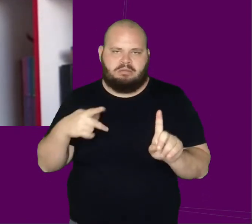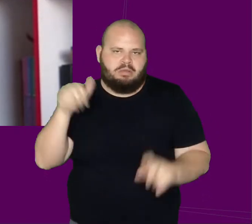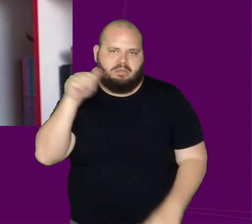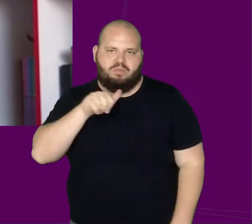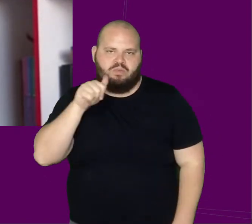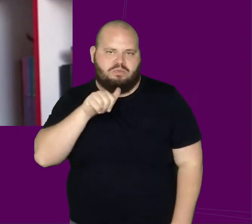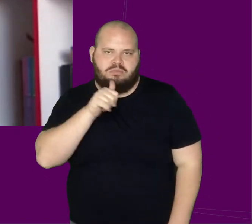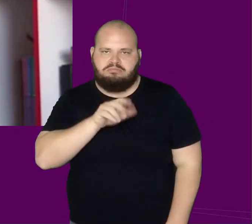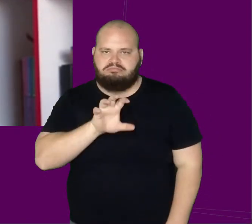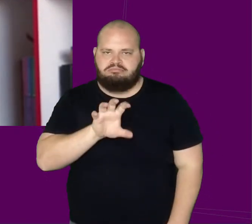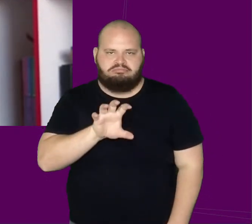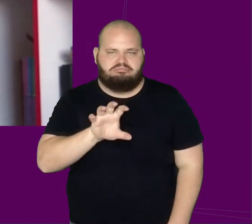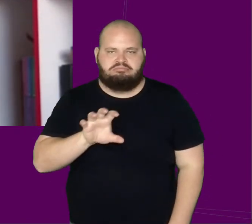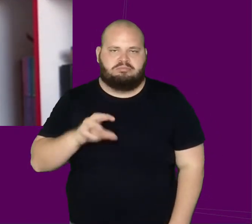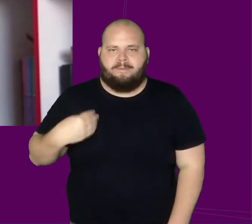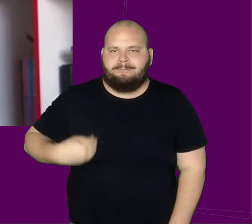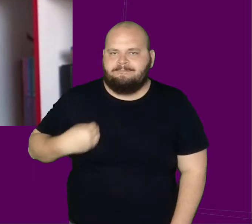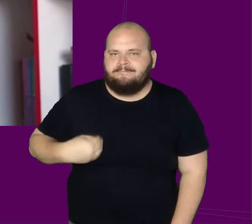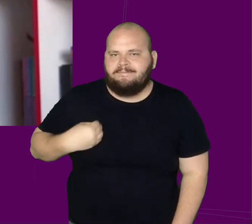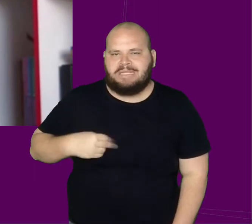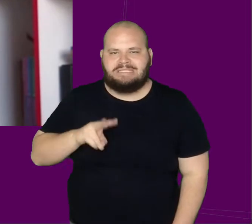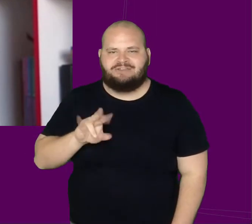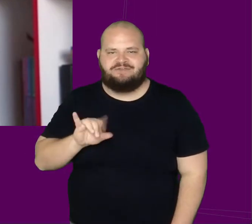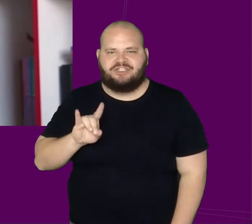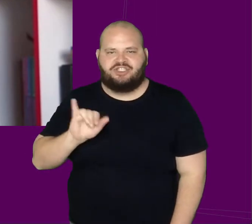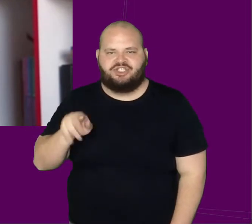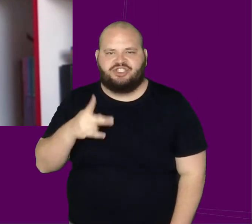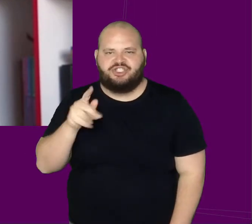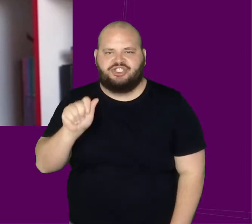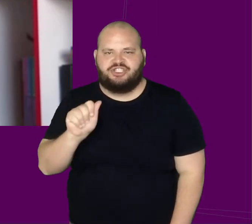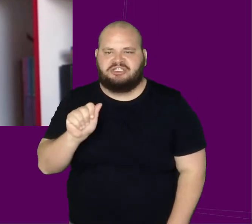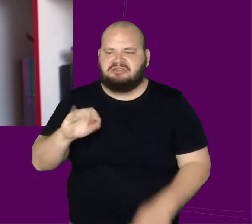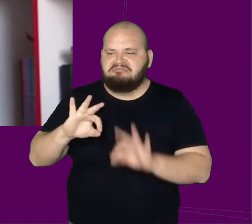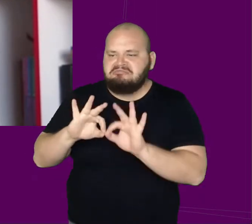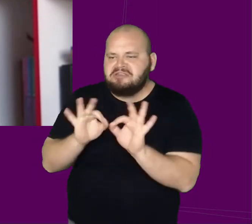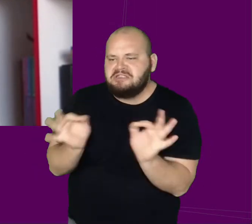Então, essas questões da vida vidinha, ela vai dizer